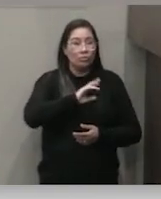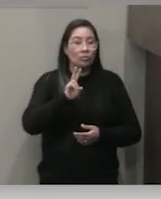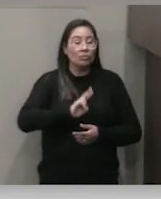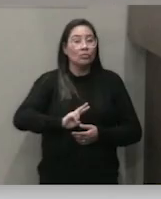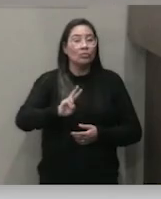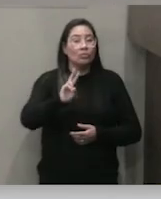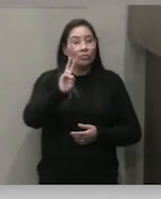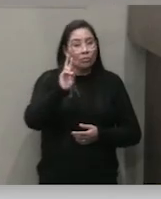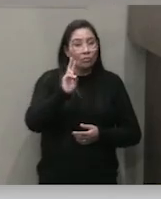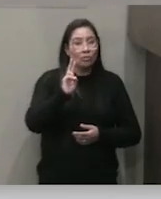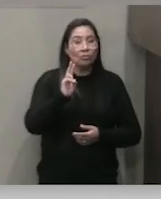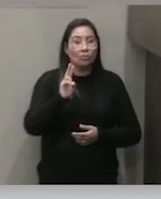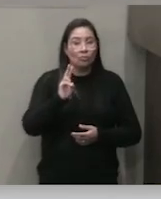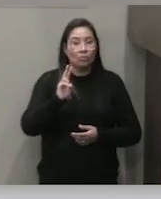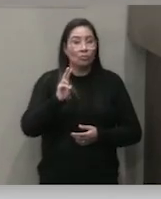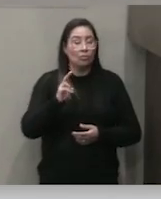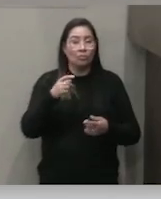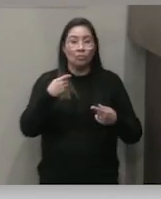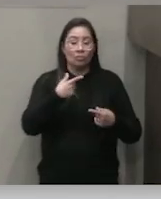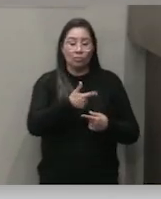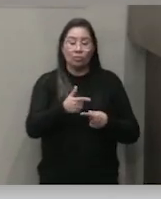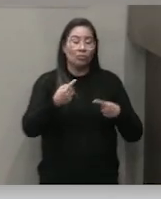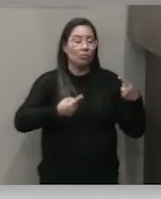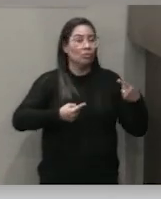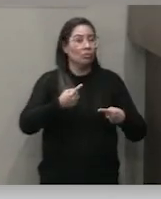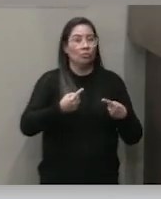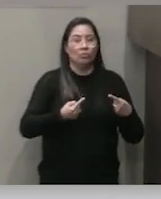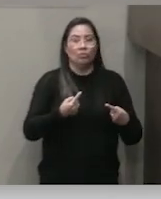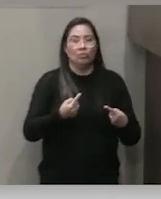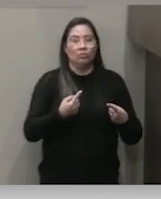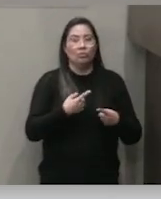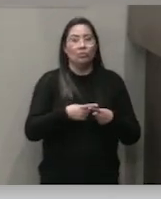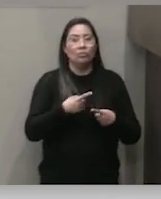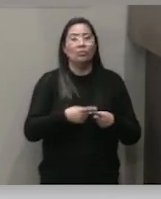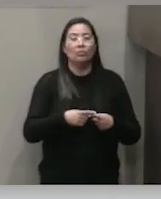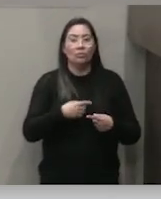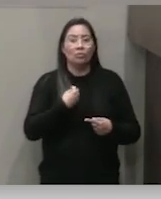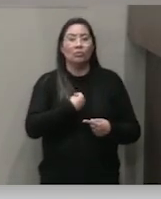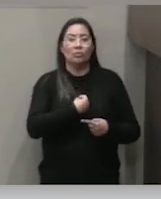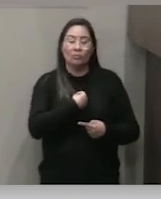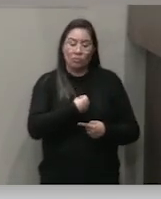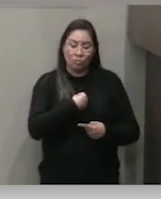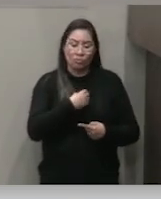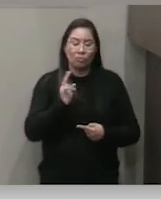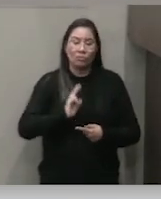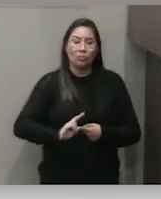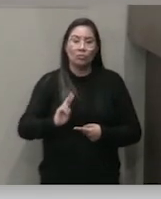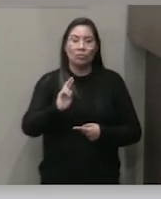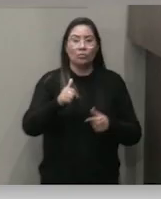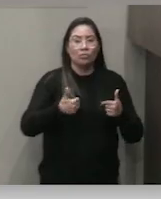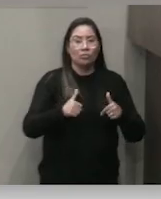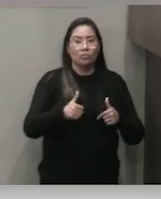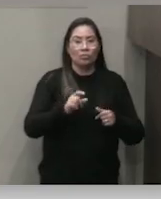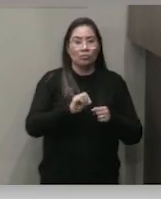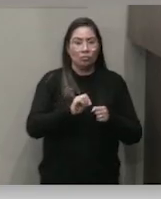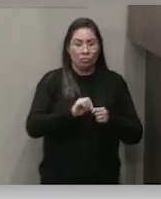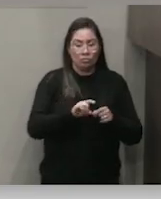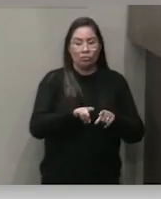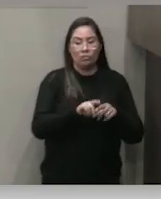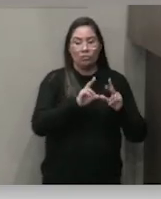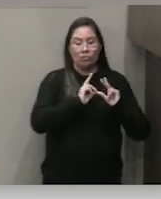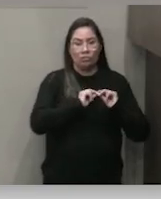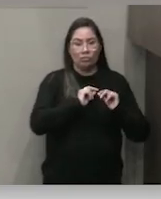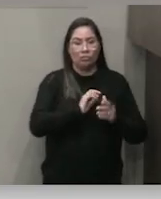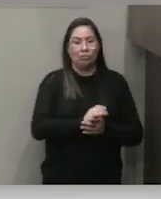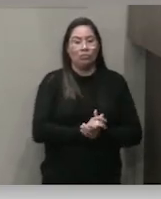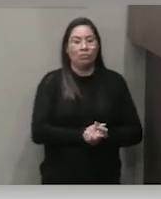pagamento salarial, não ia ser uma discussão necessária, porque eles iam estar sendo reconhecidos pelo trabalho que eles prestam e merecem. Seria isso,